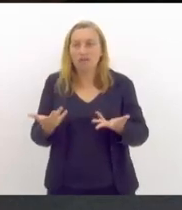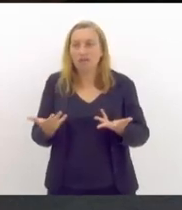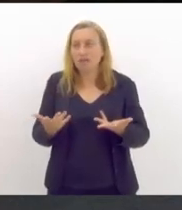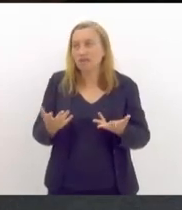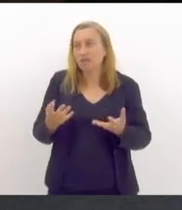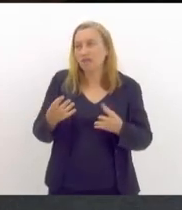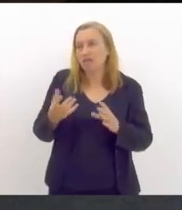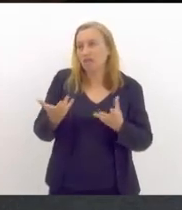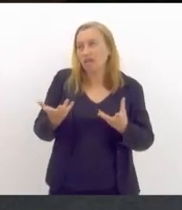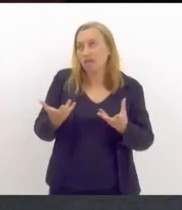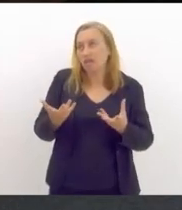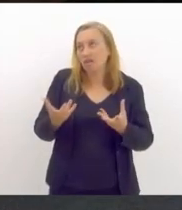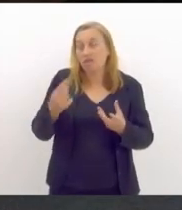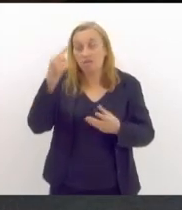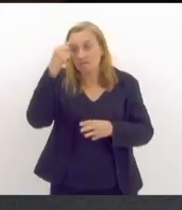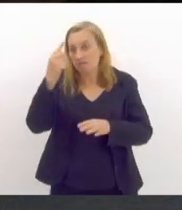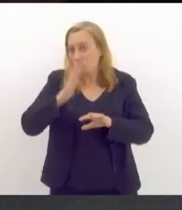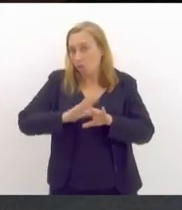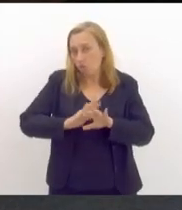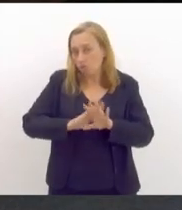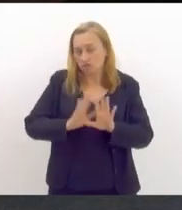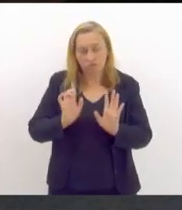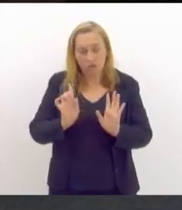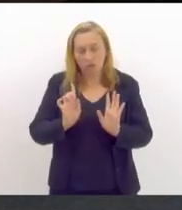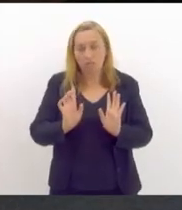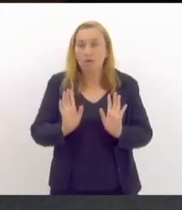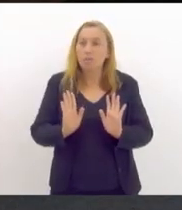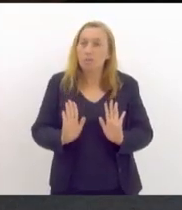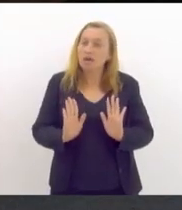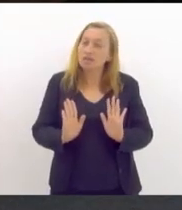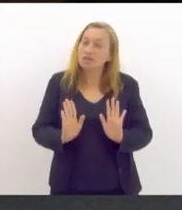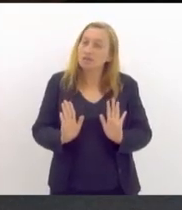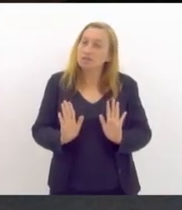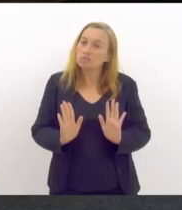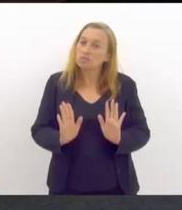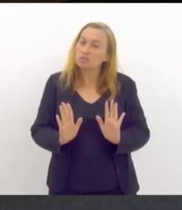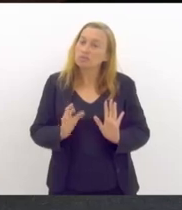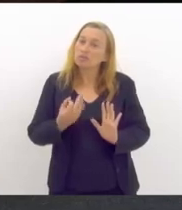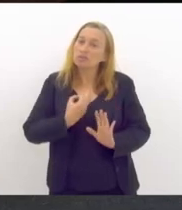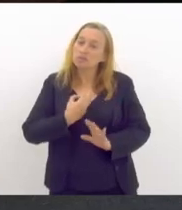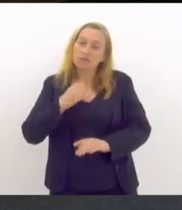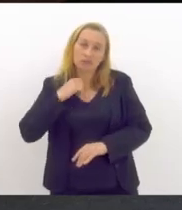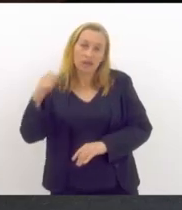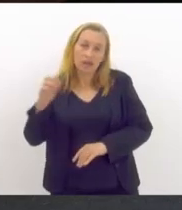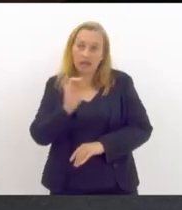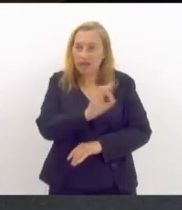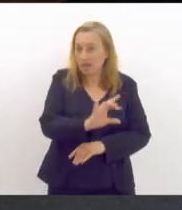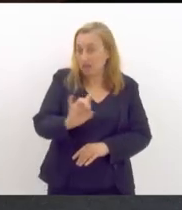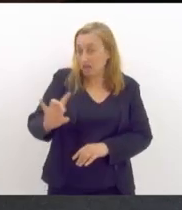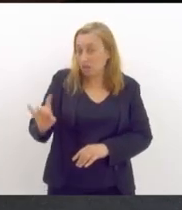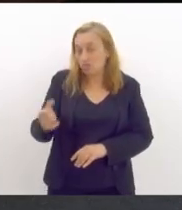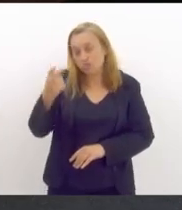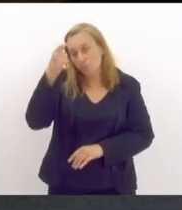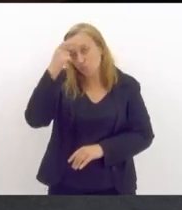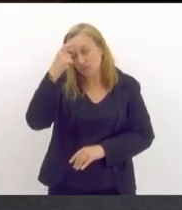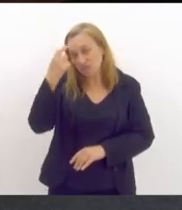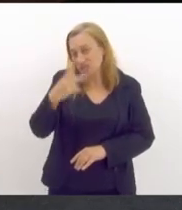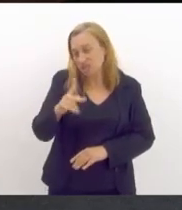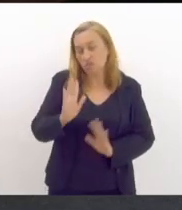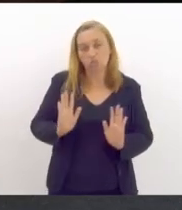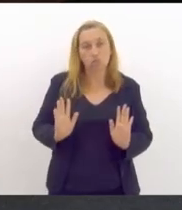caráter ideológico mas medalha cada um age segundo a sua